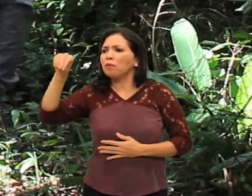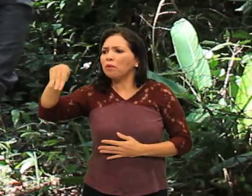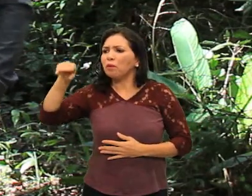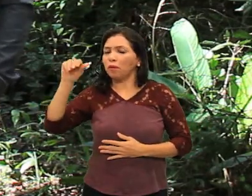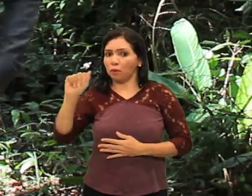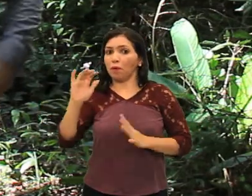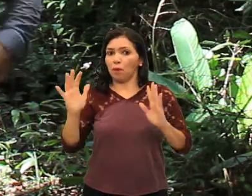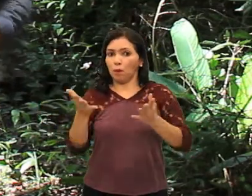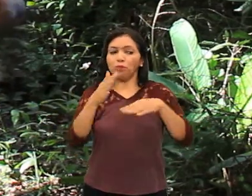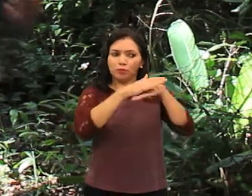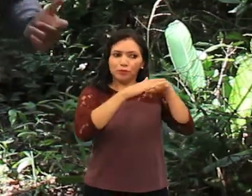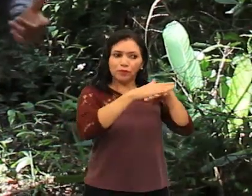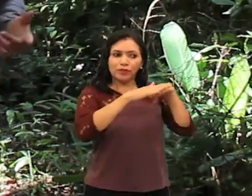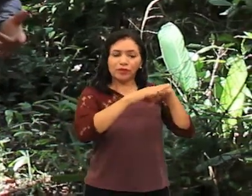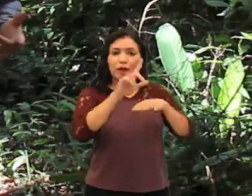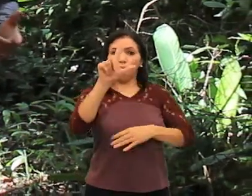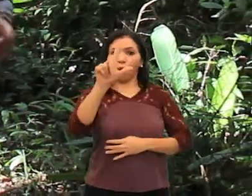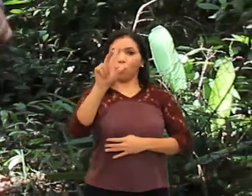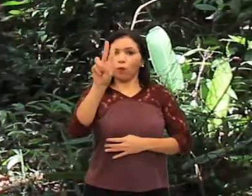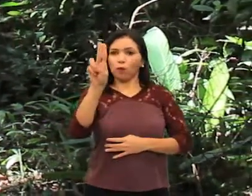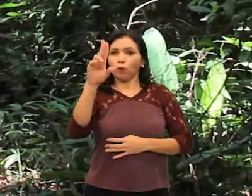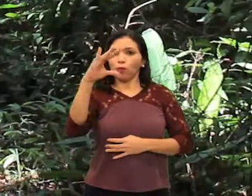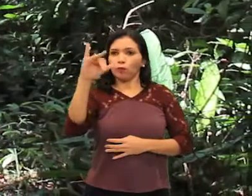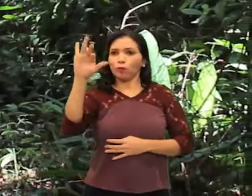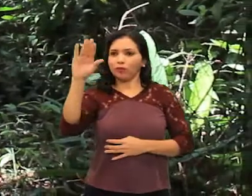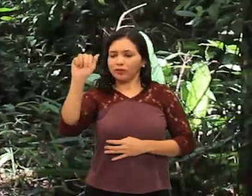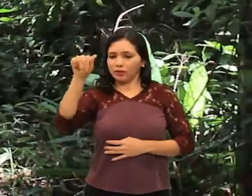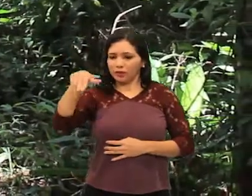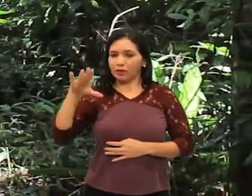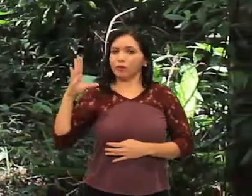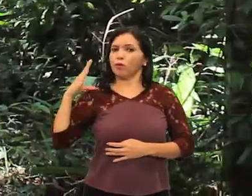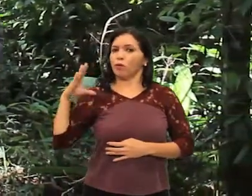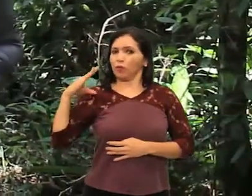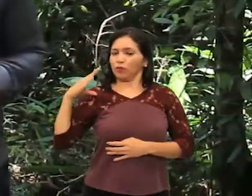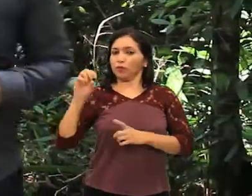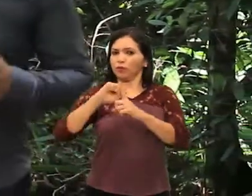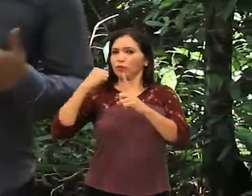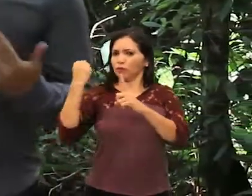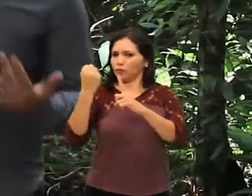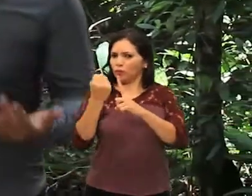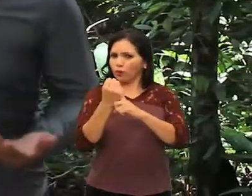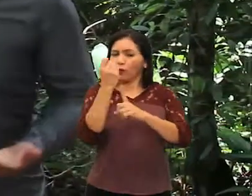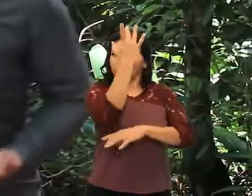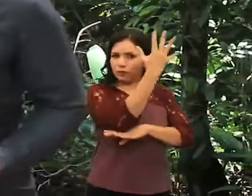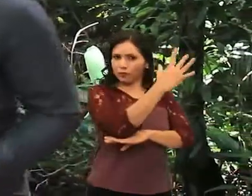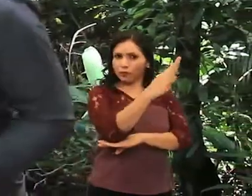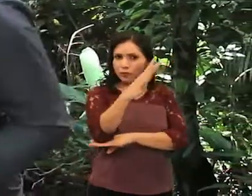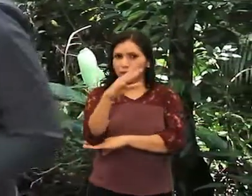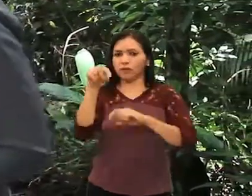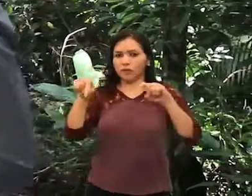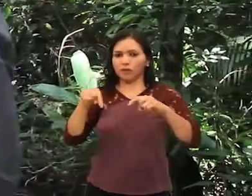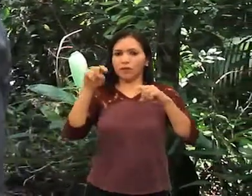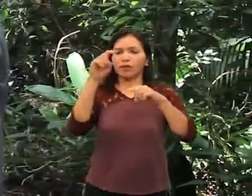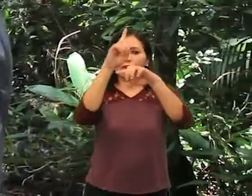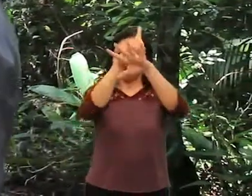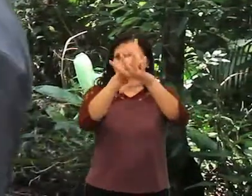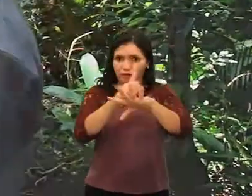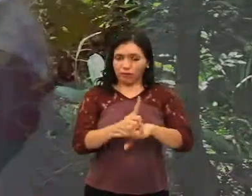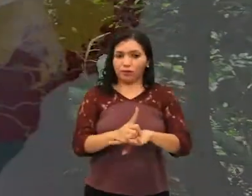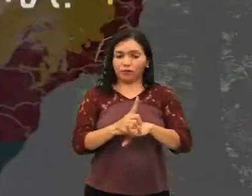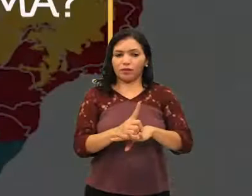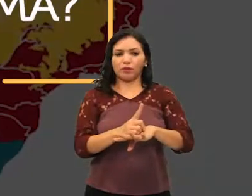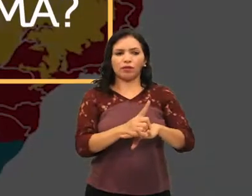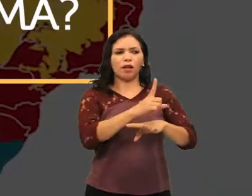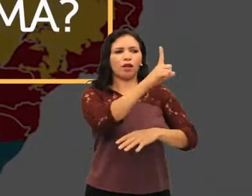conversar com o Luciano, ele que é o coordenador da Comissão Socioambiental aqui de nossa diocese. Luciano, a gente já agradece a sua disponibilidade aqui com a